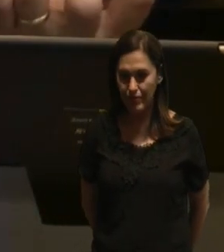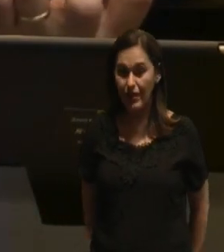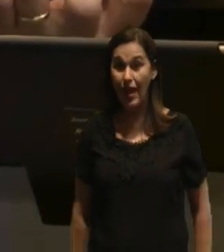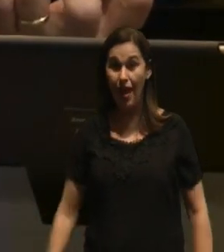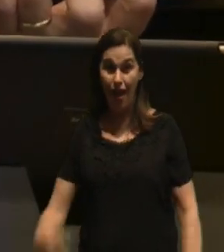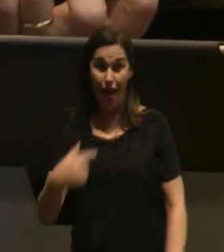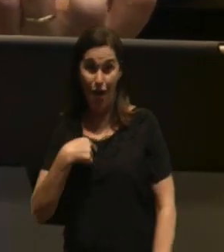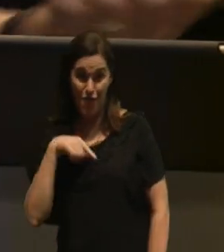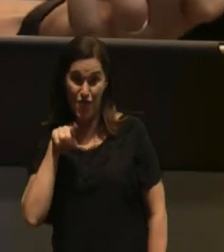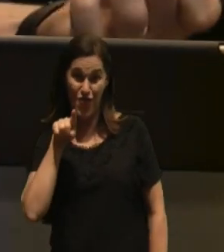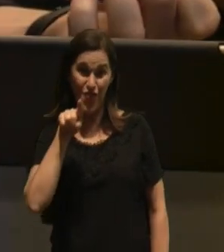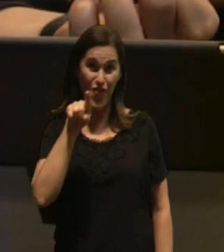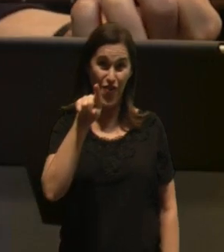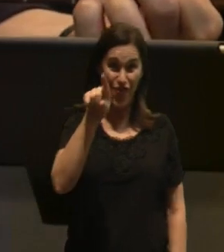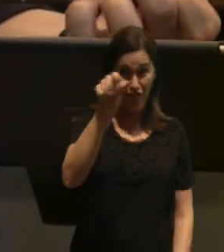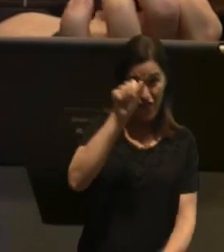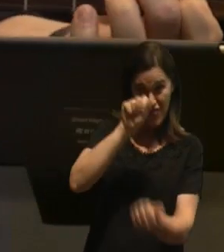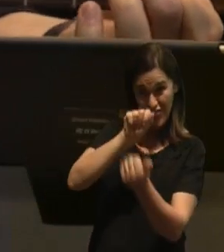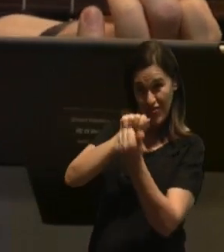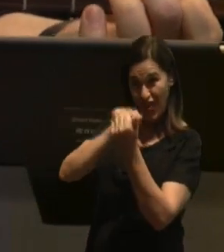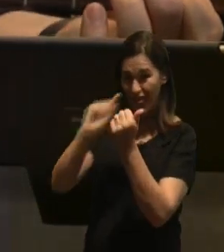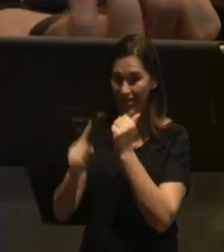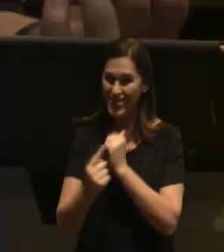Eu e você somos um,